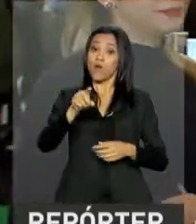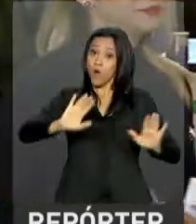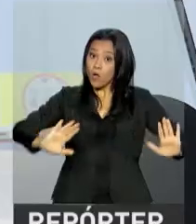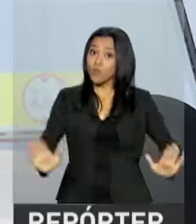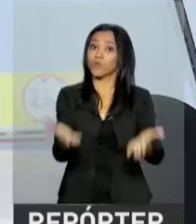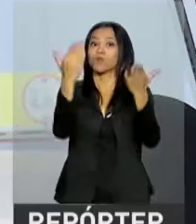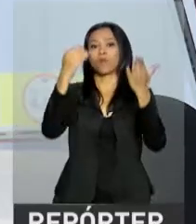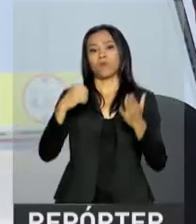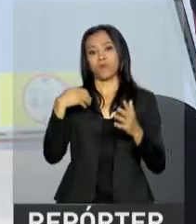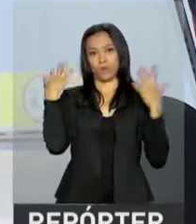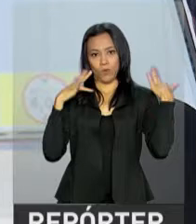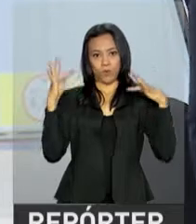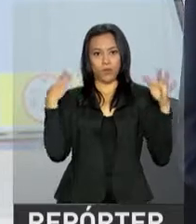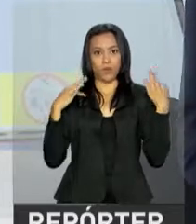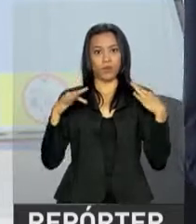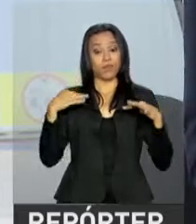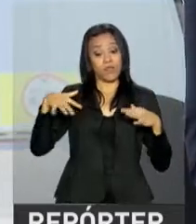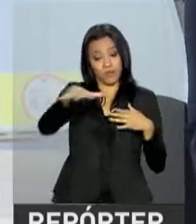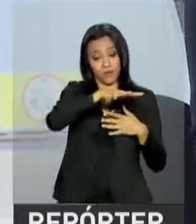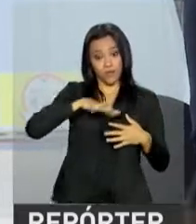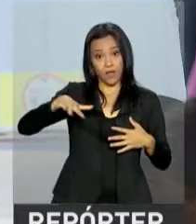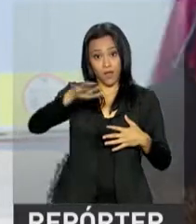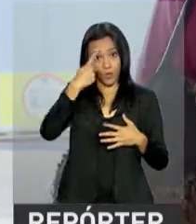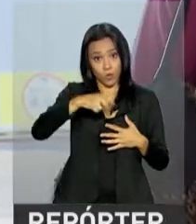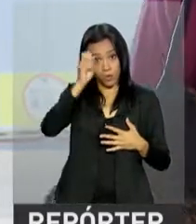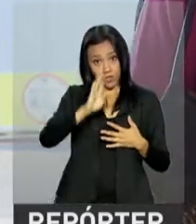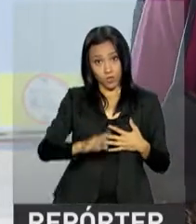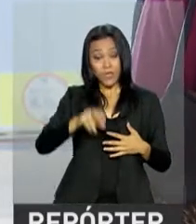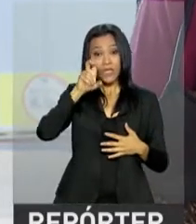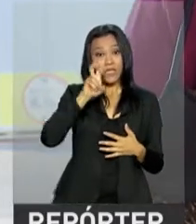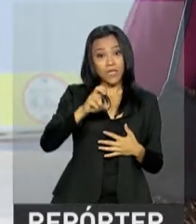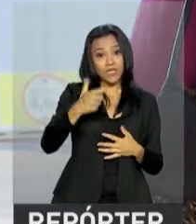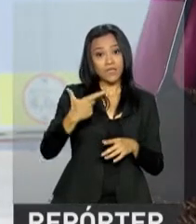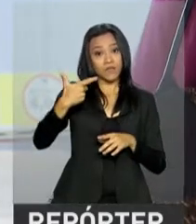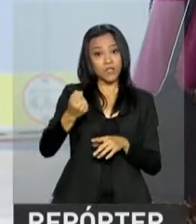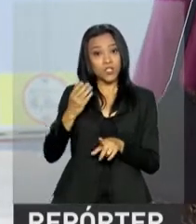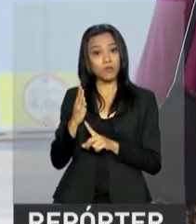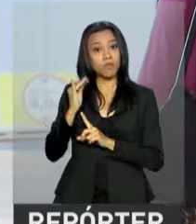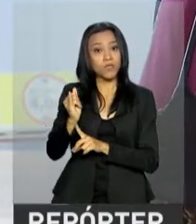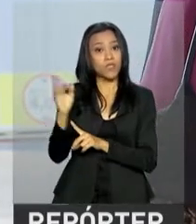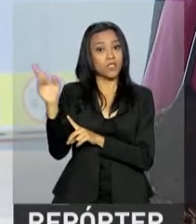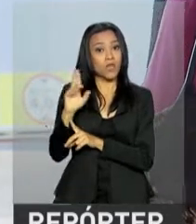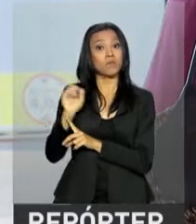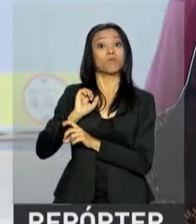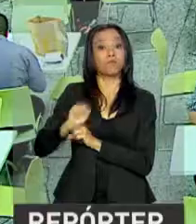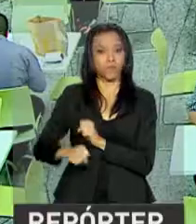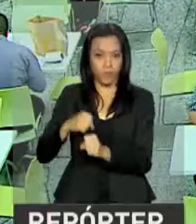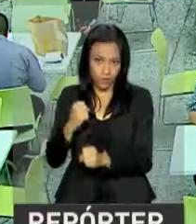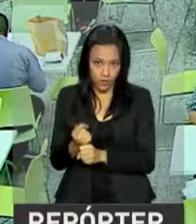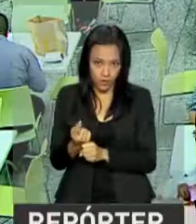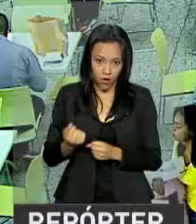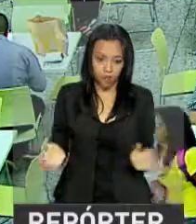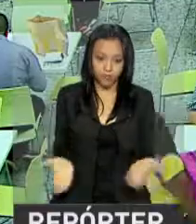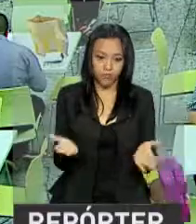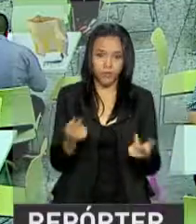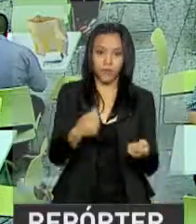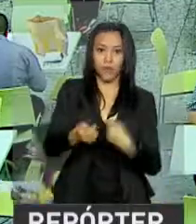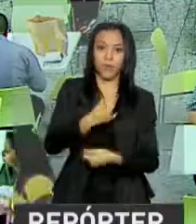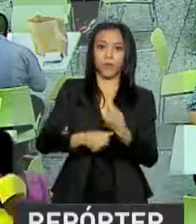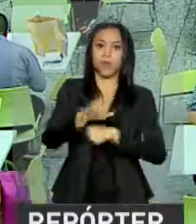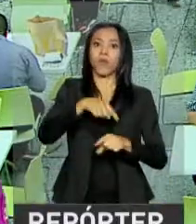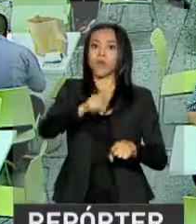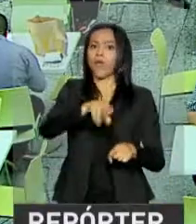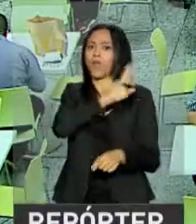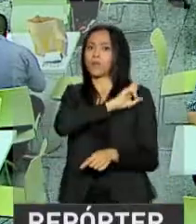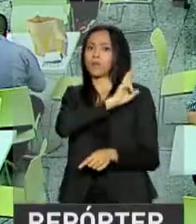turismo. No Brasil, a área injeta 520 bilhões de reais por ano na economia e é responsável pelo